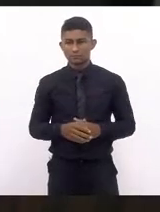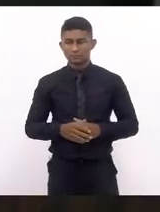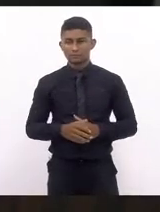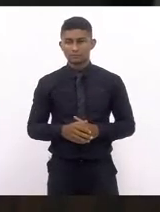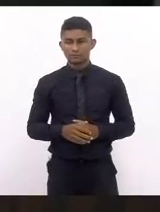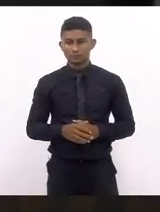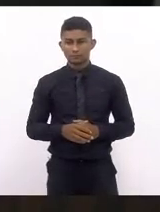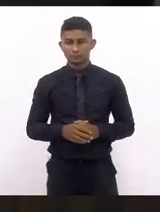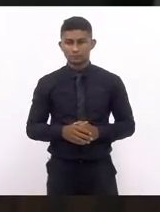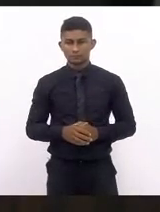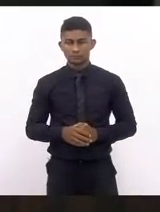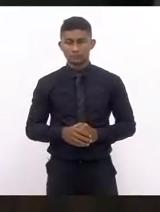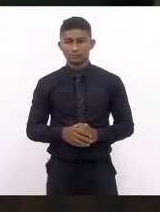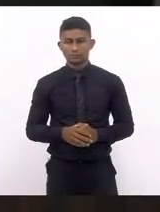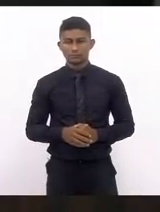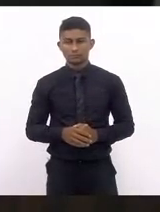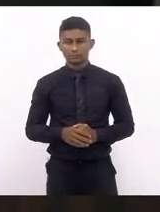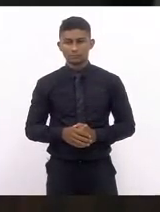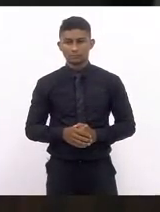isso